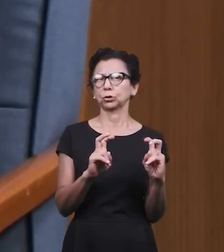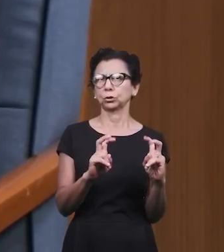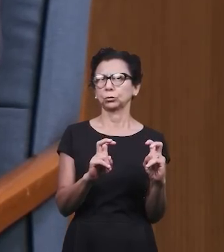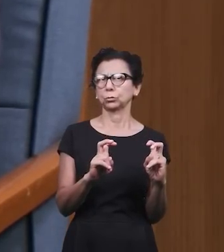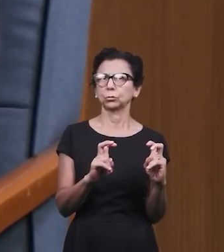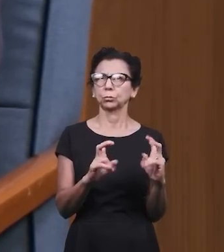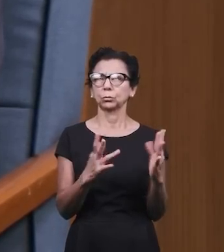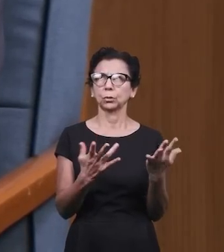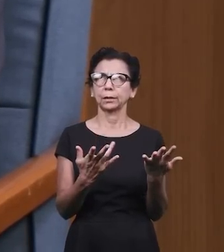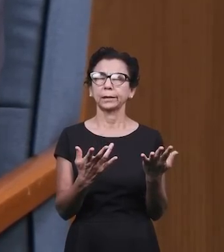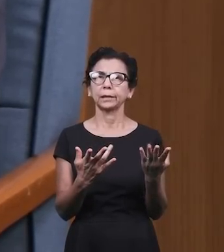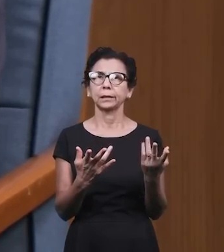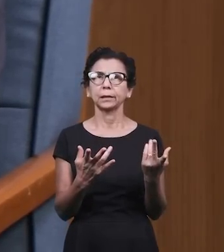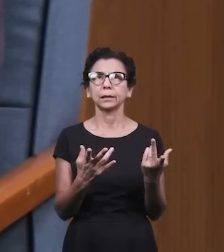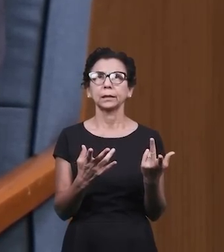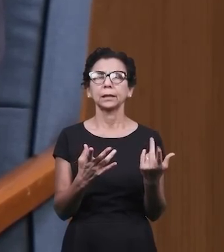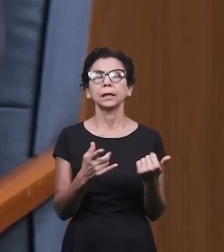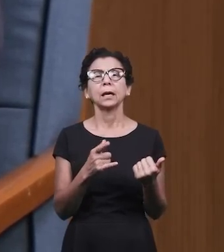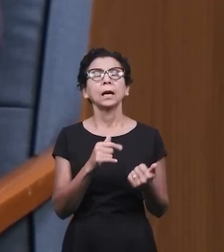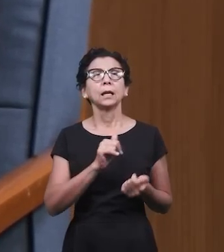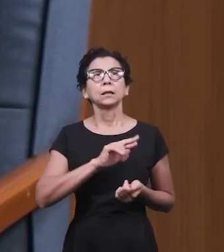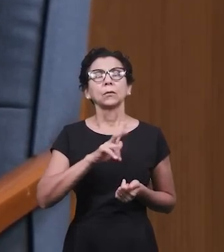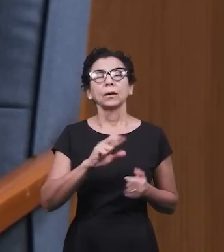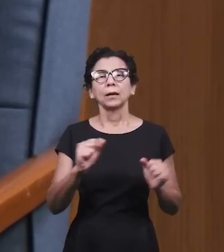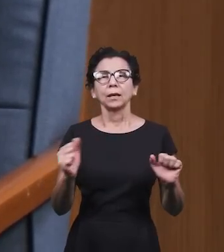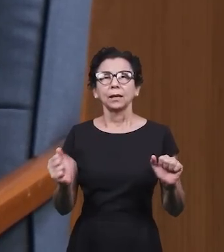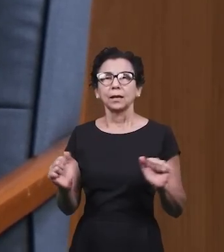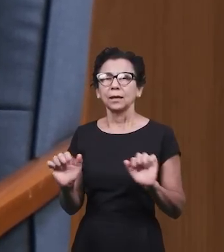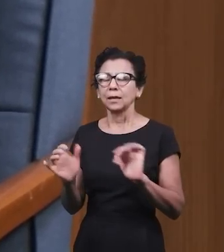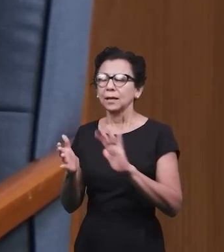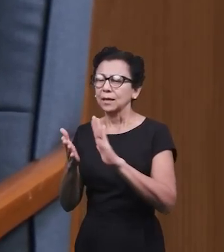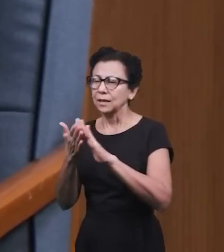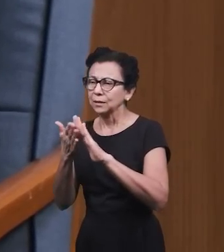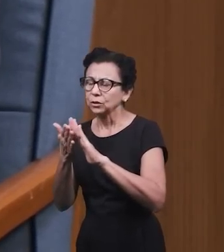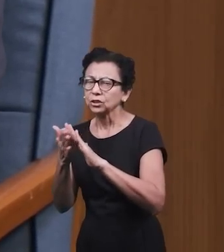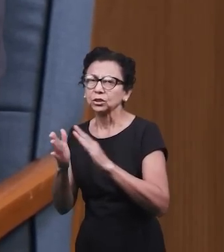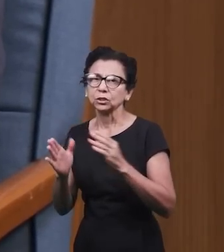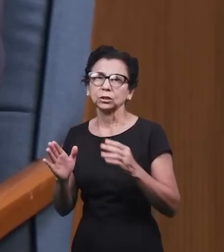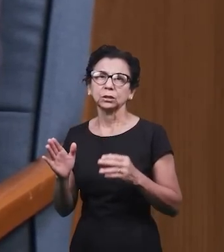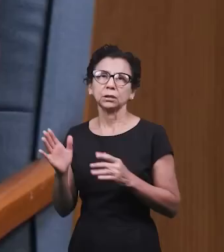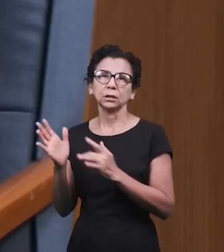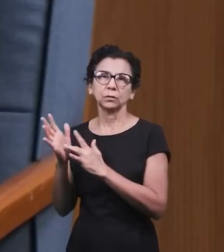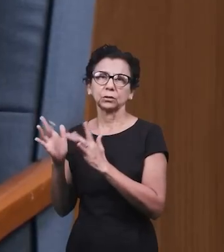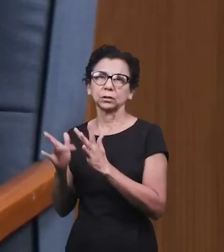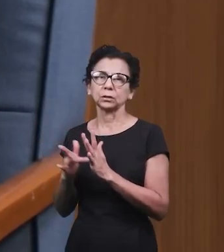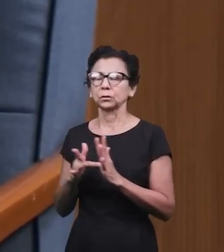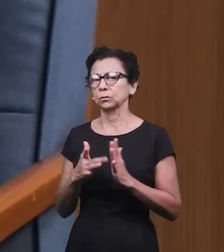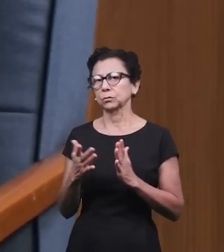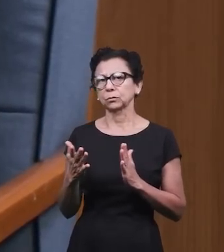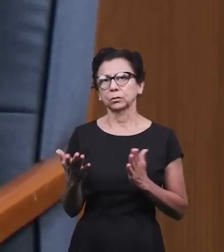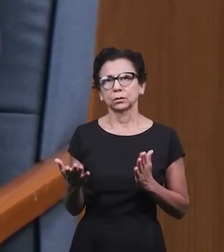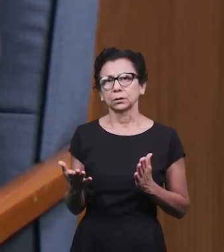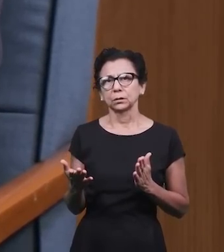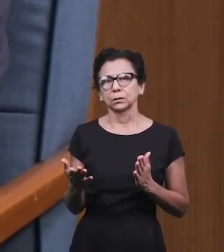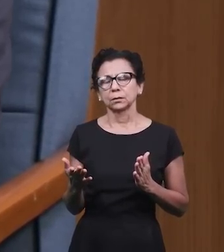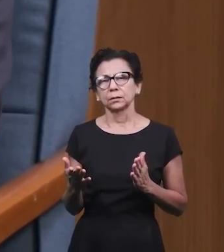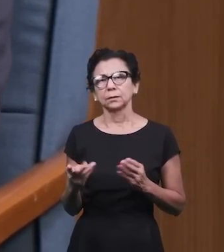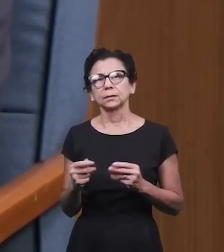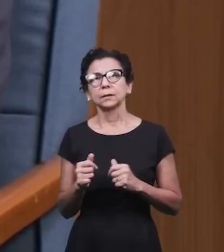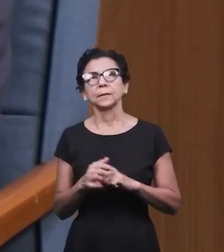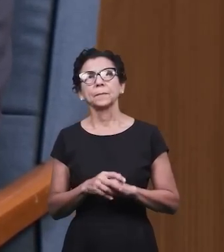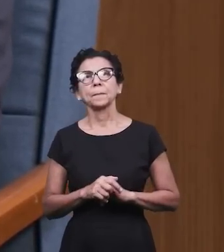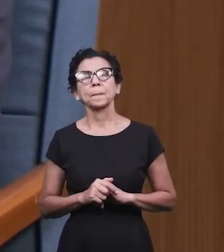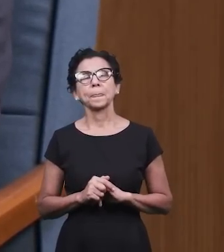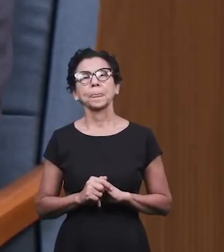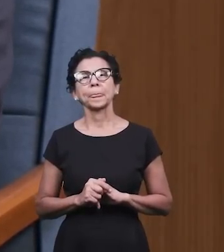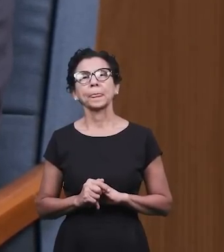ou esses títulos não são somente elogios ou exaltações, mas todos